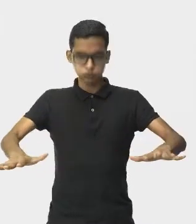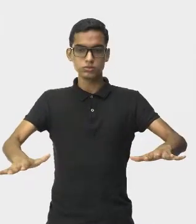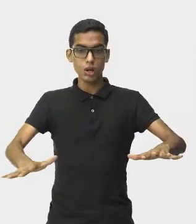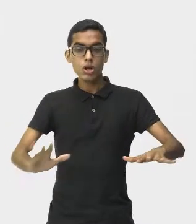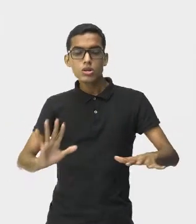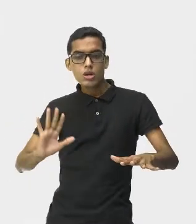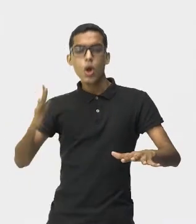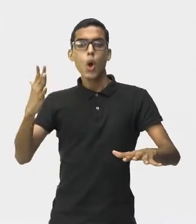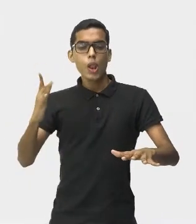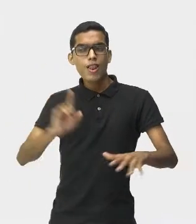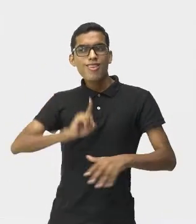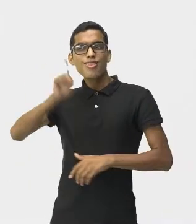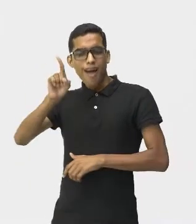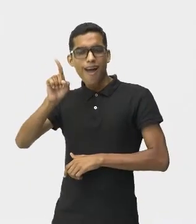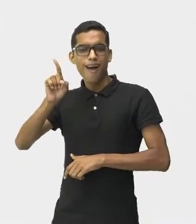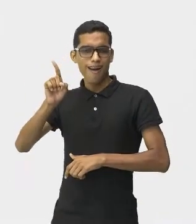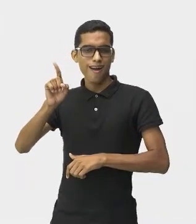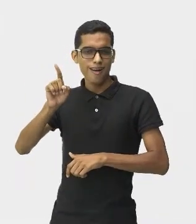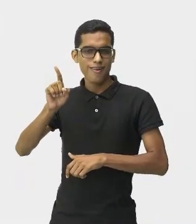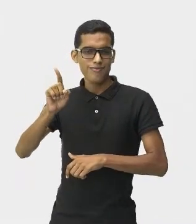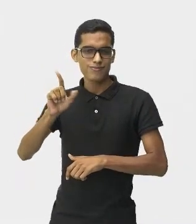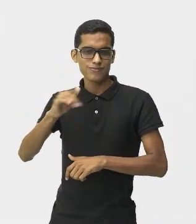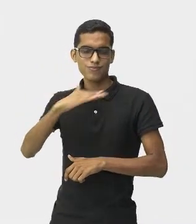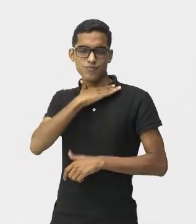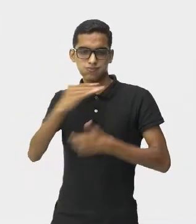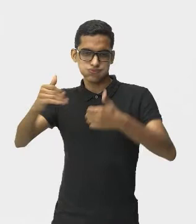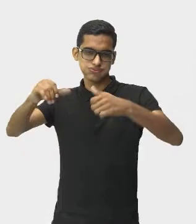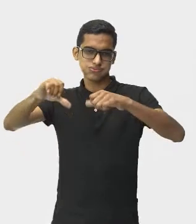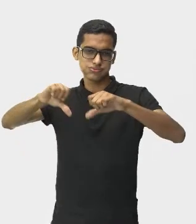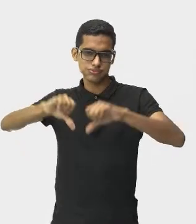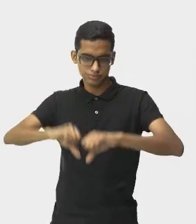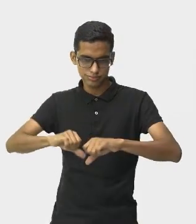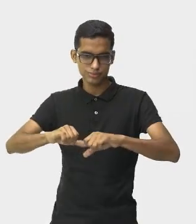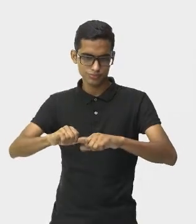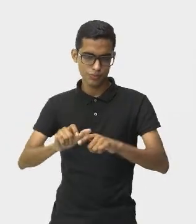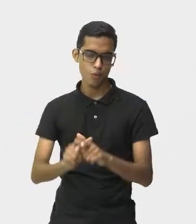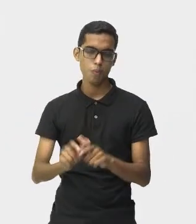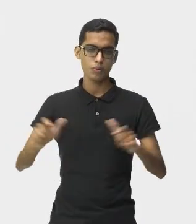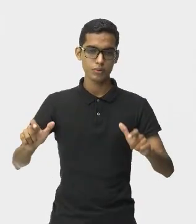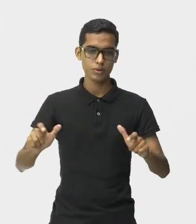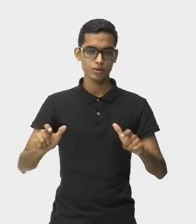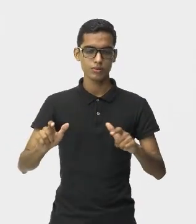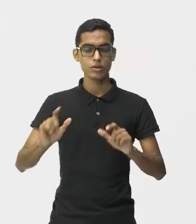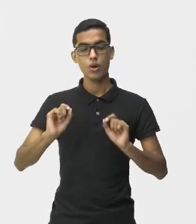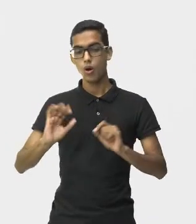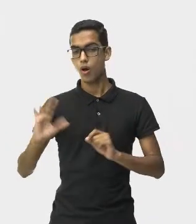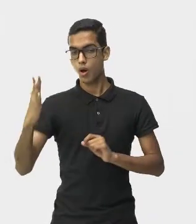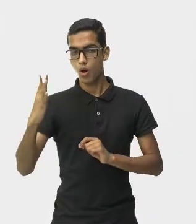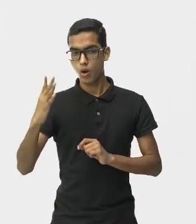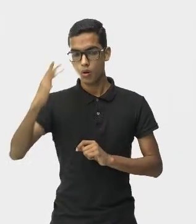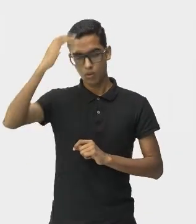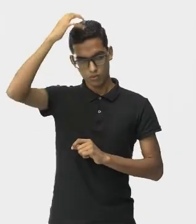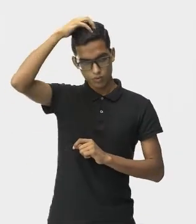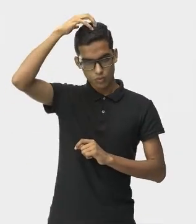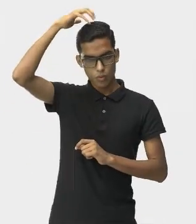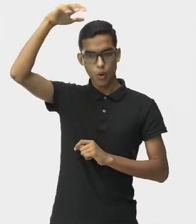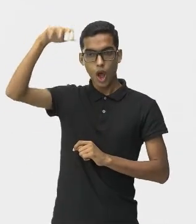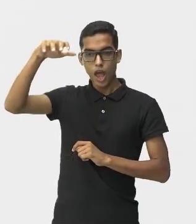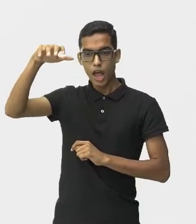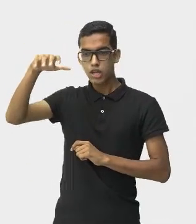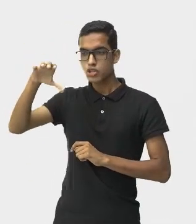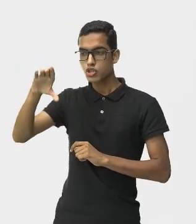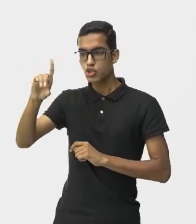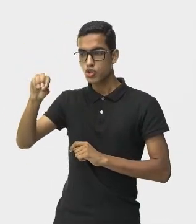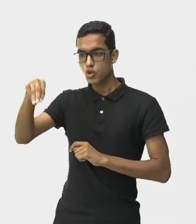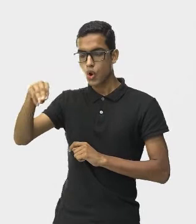lá na cidade de Lisboa, em Portugal, de uma forma geral. E isso fez com que Dom José I tivesse que adotar